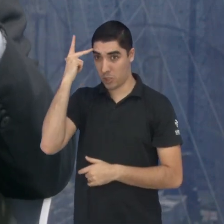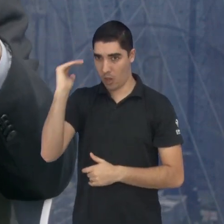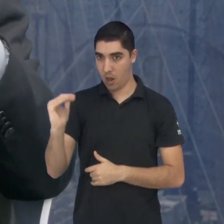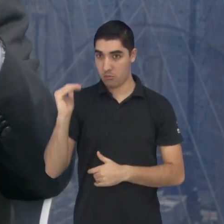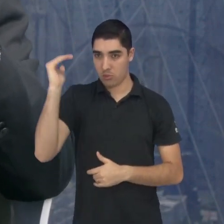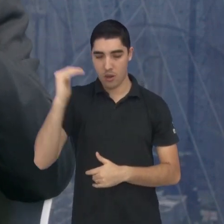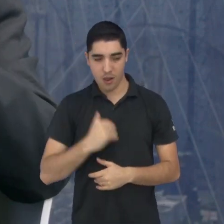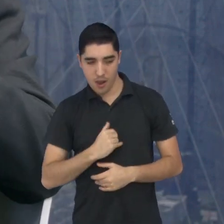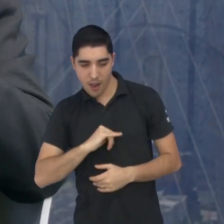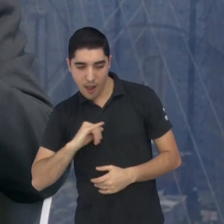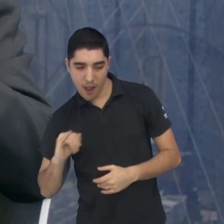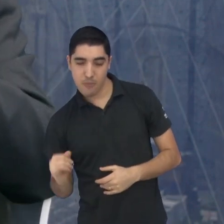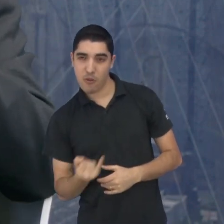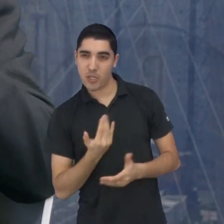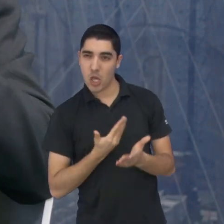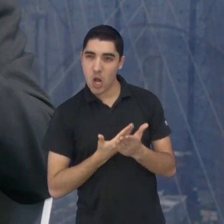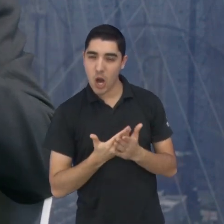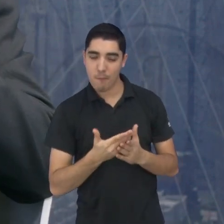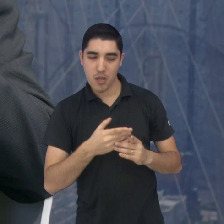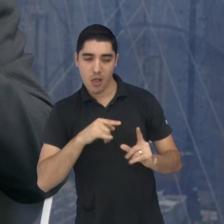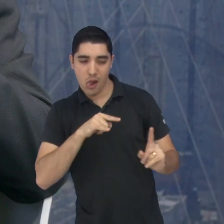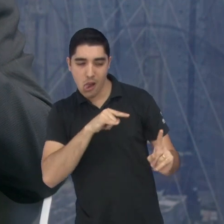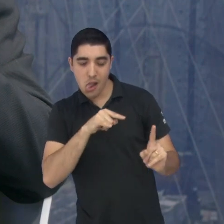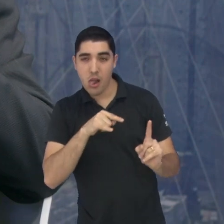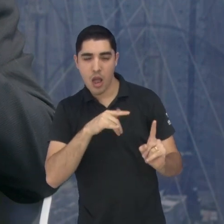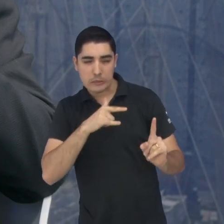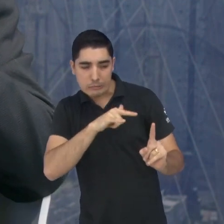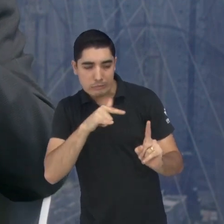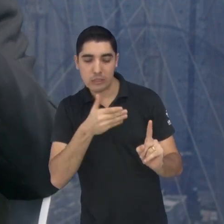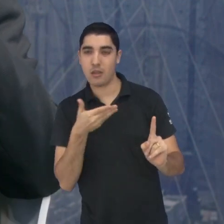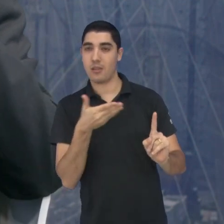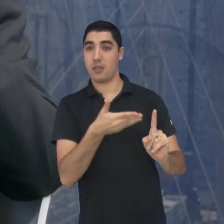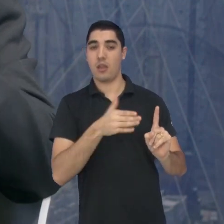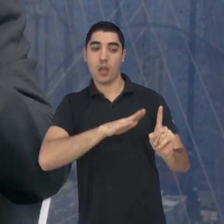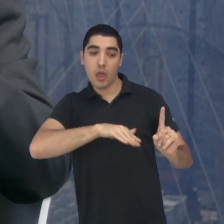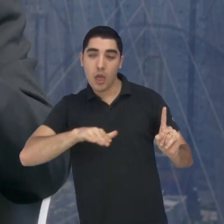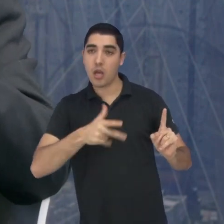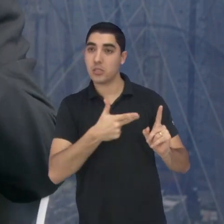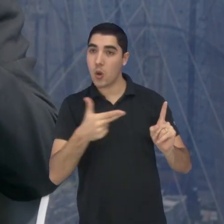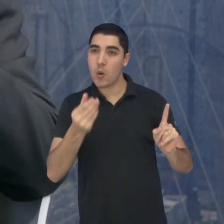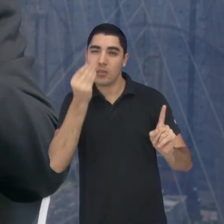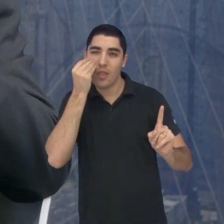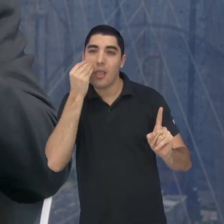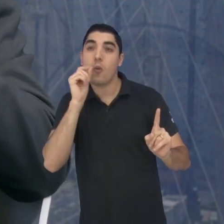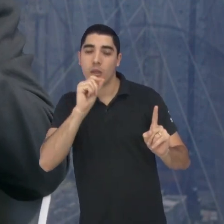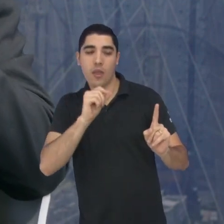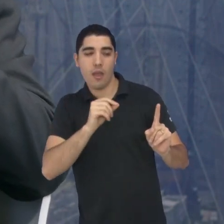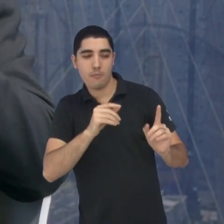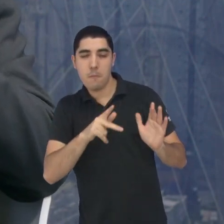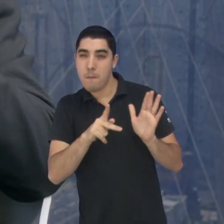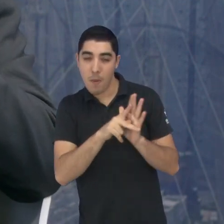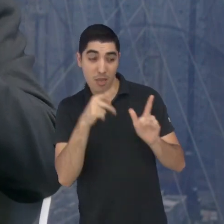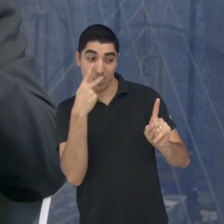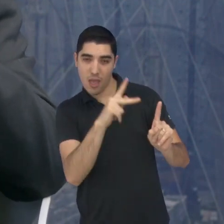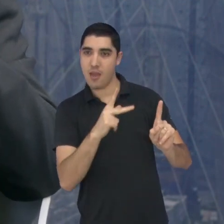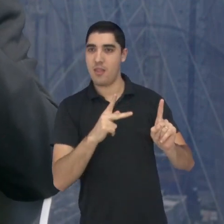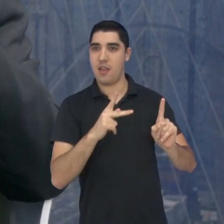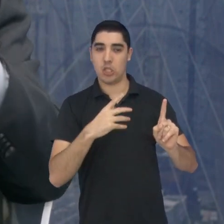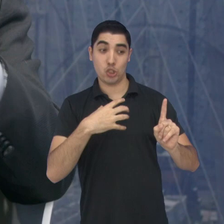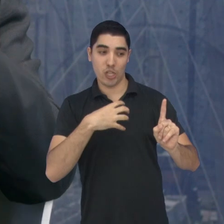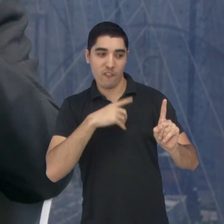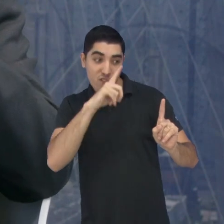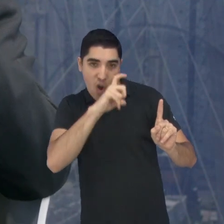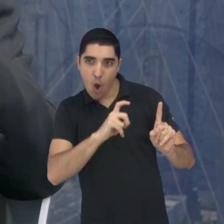para menores serem inseridos na prática criminosa, mas também para a exploração da imagem desses menores. É uma forma